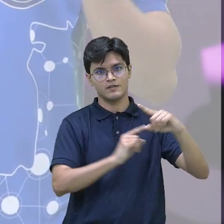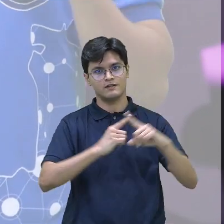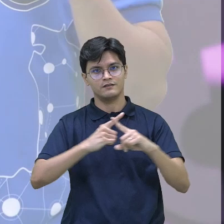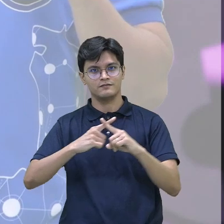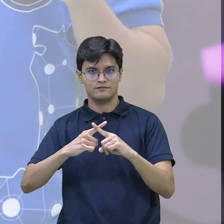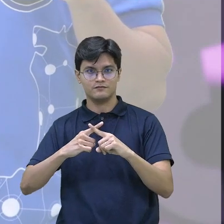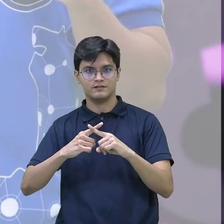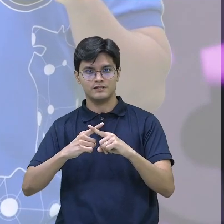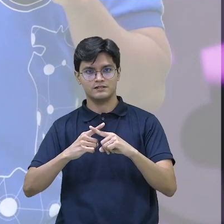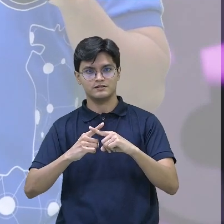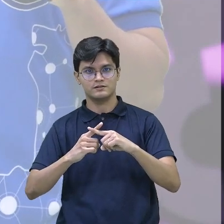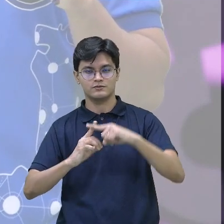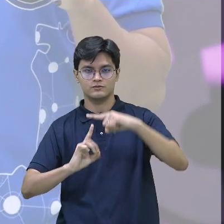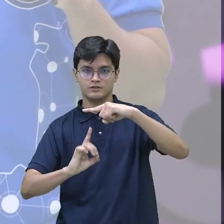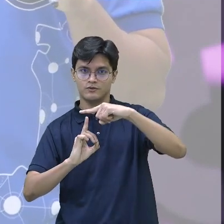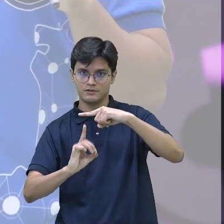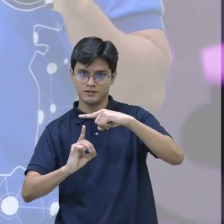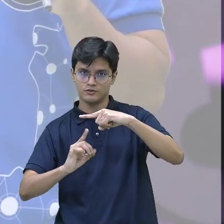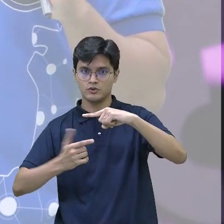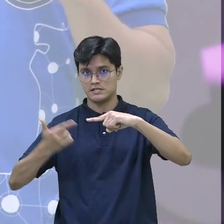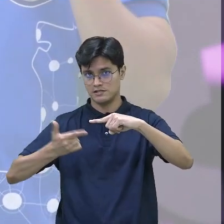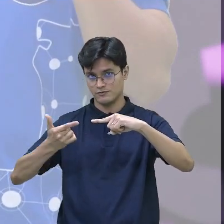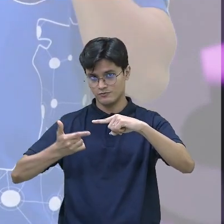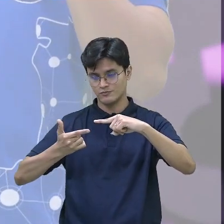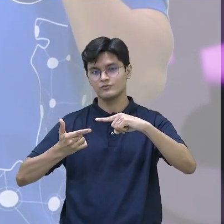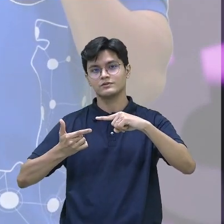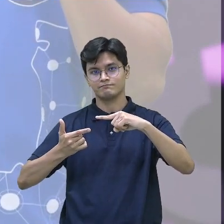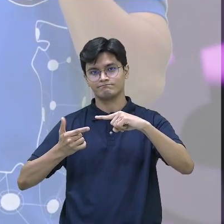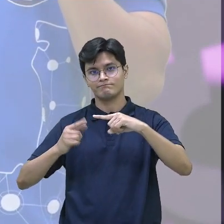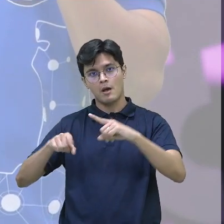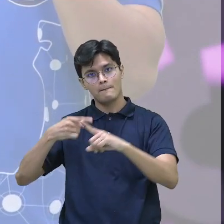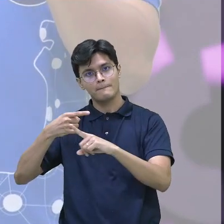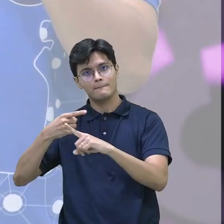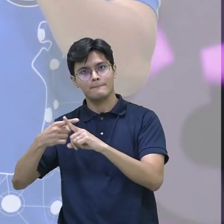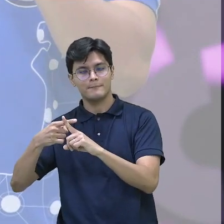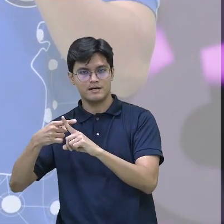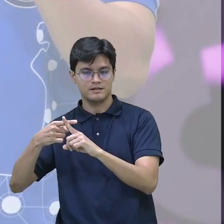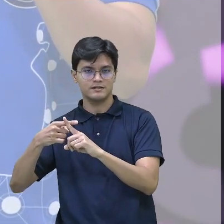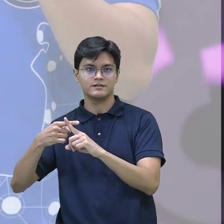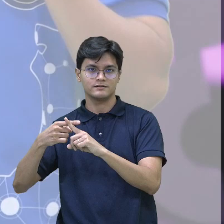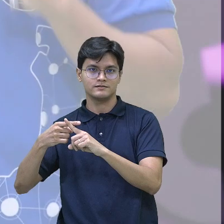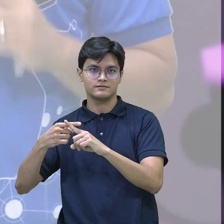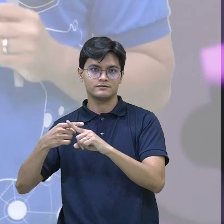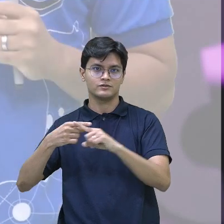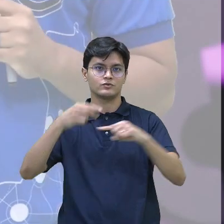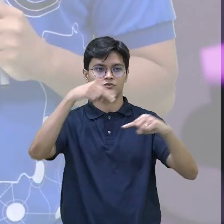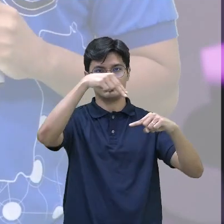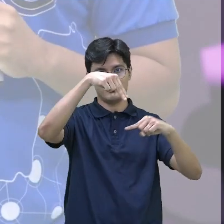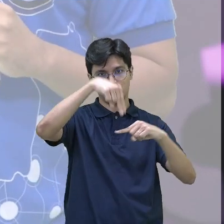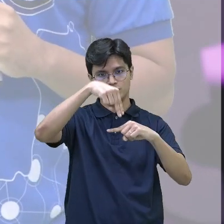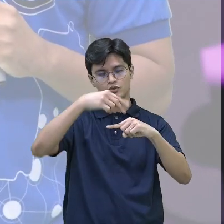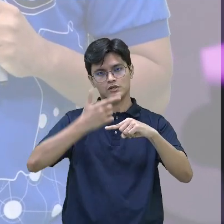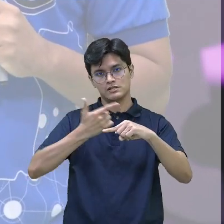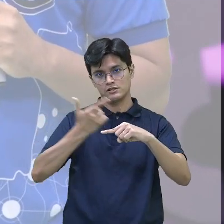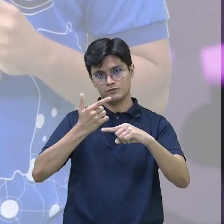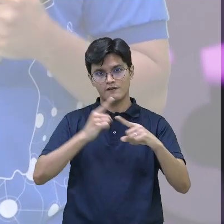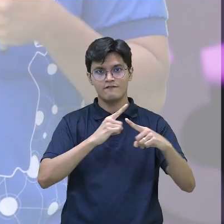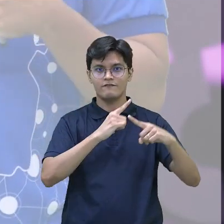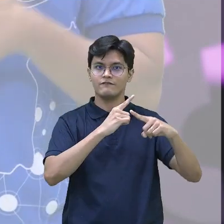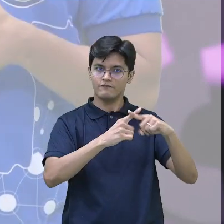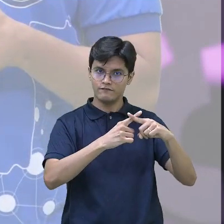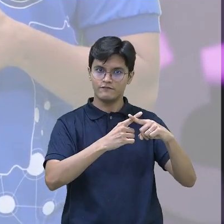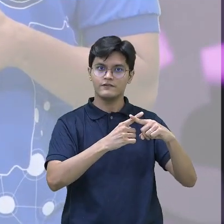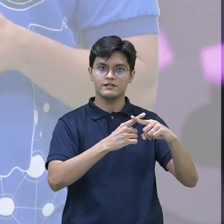vezes o denominador da segunda, mais o numerador da segunda vezes o denominador da